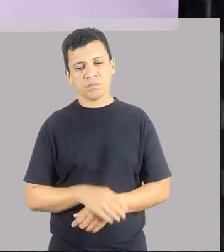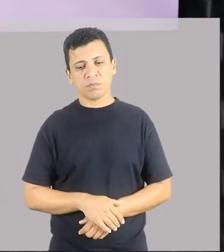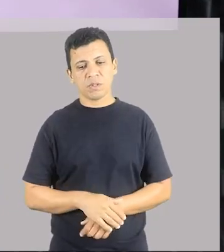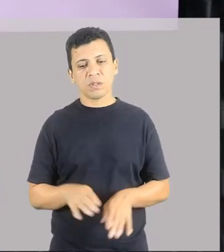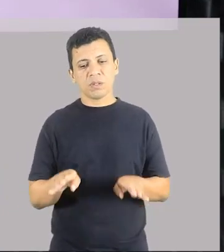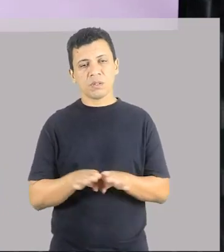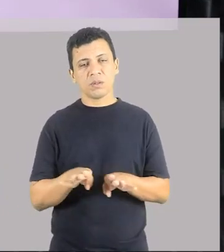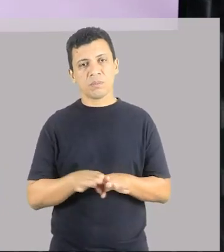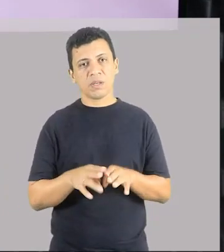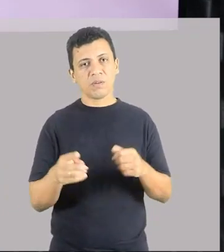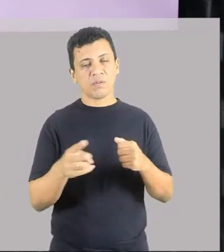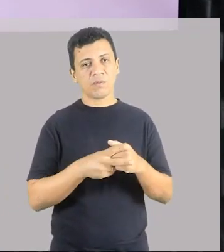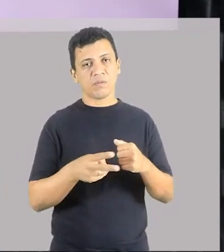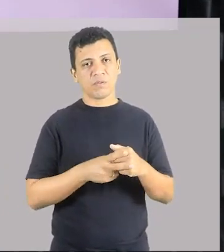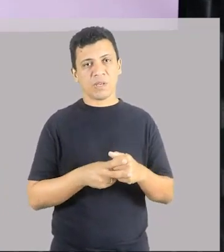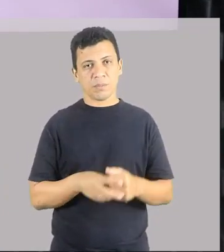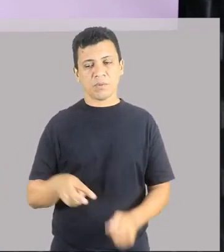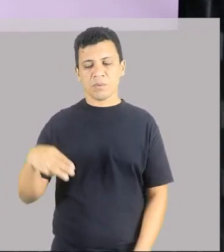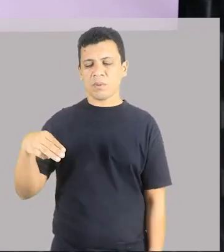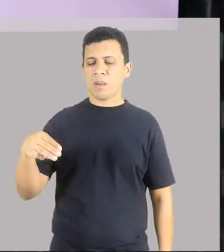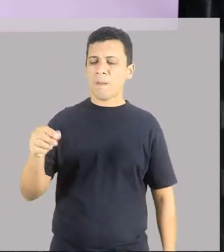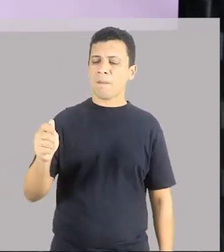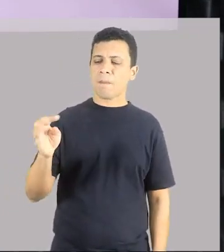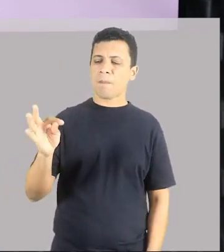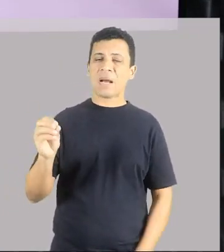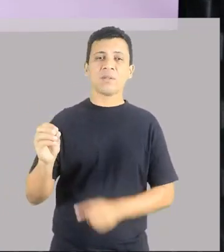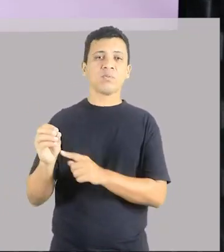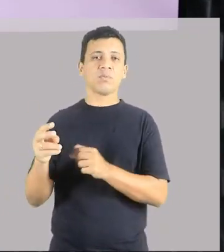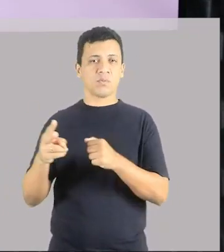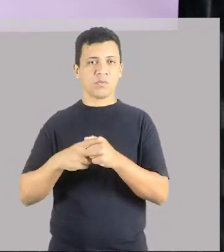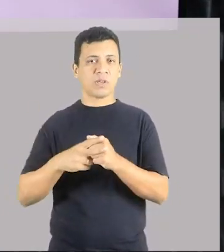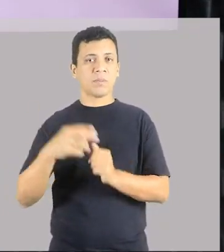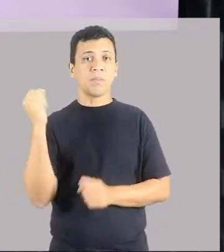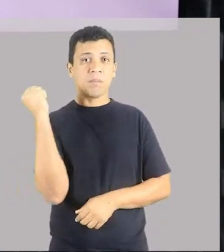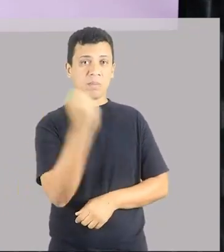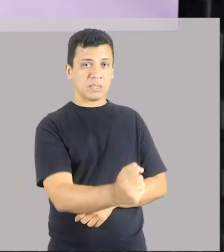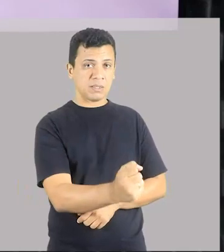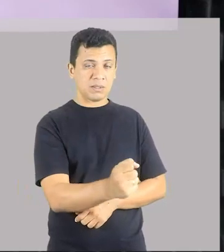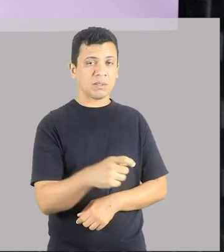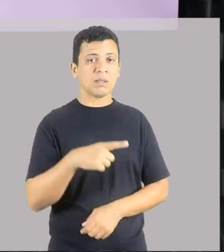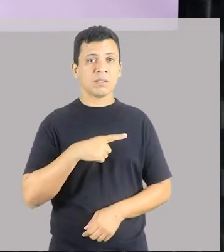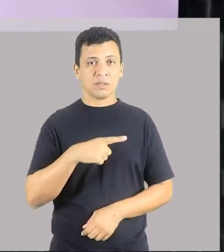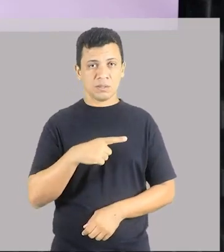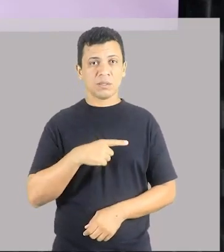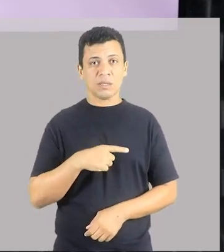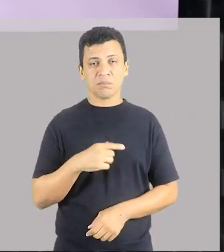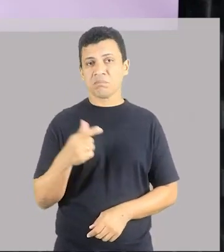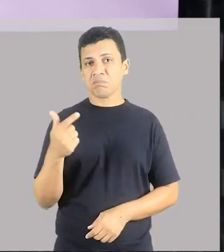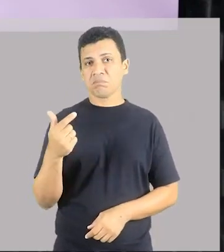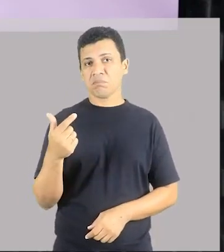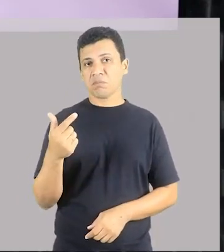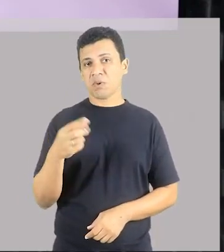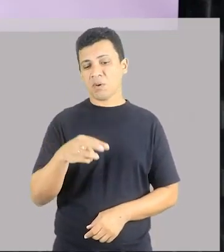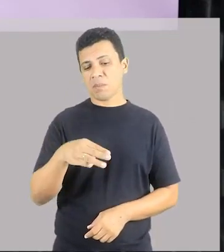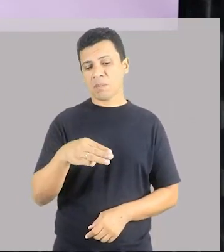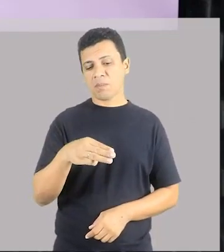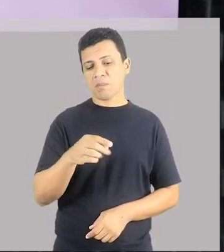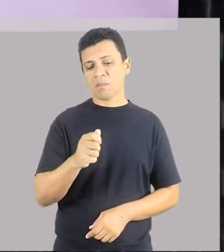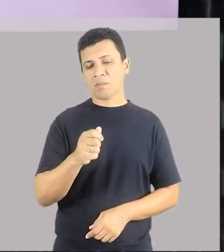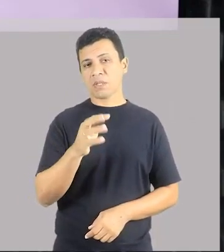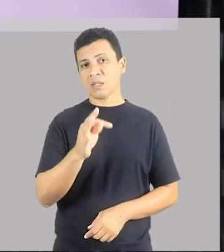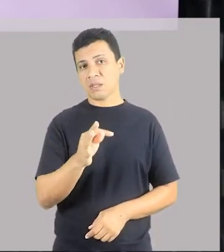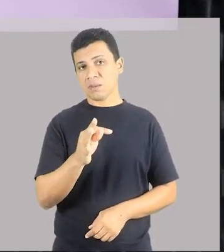verbo também por exemplo em Mato do verbo matar né eu tenho radical e eu não tenho a presença da vogal temática eu já